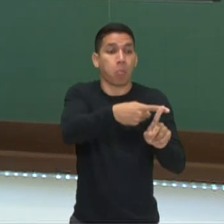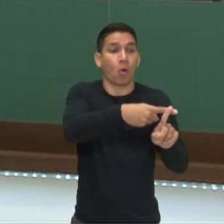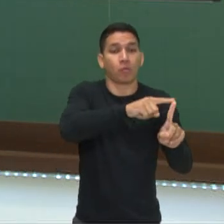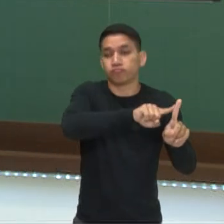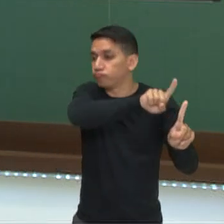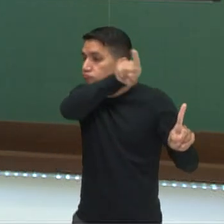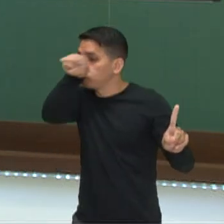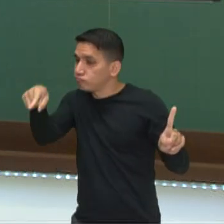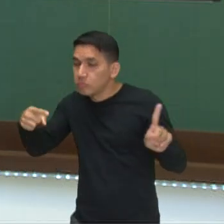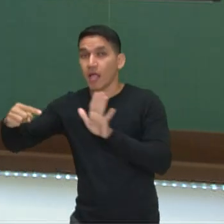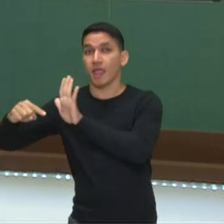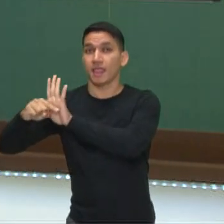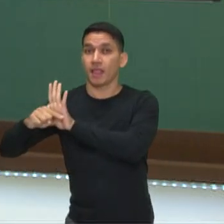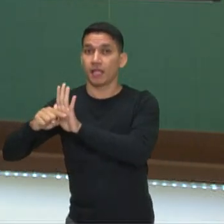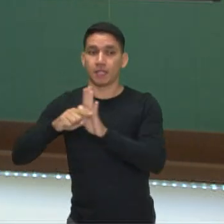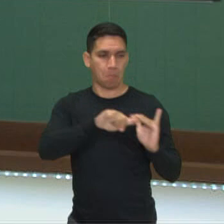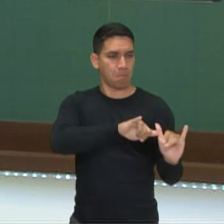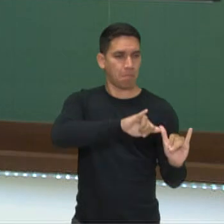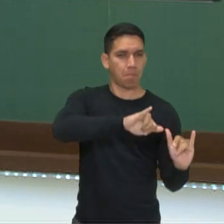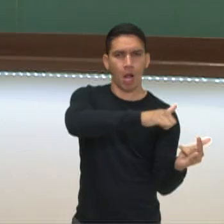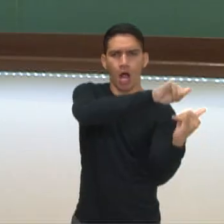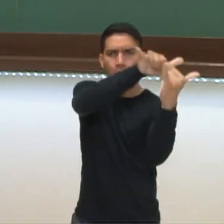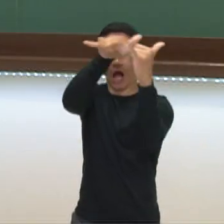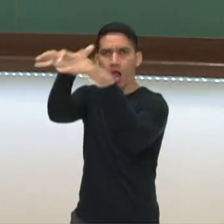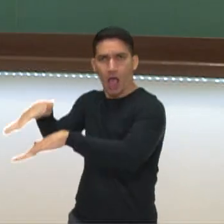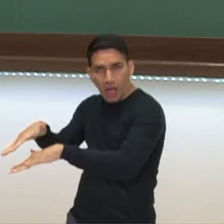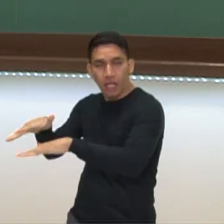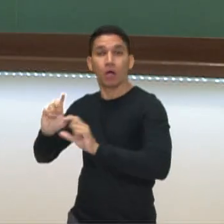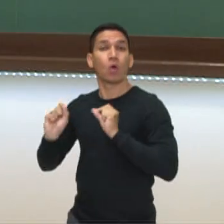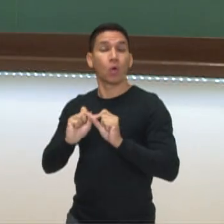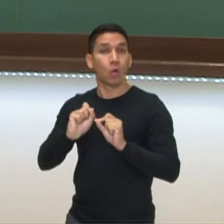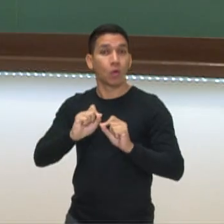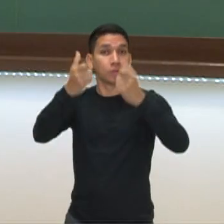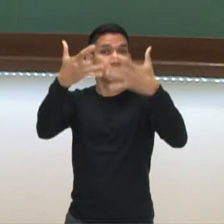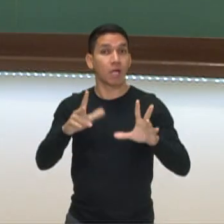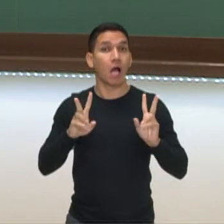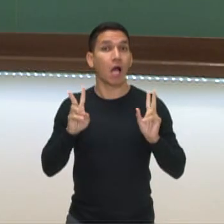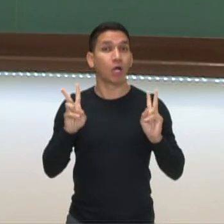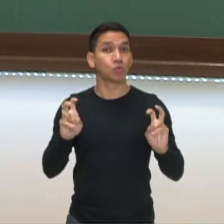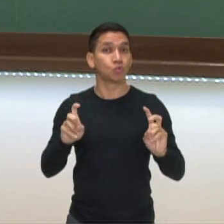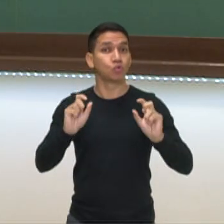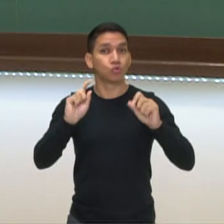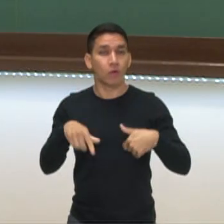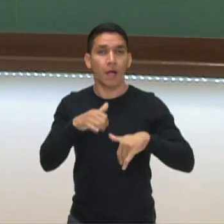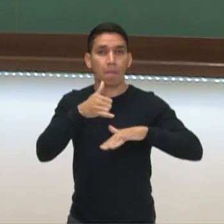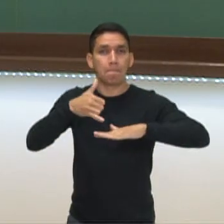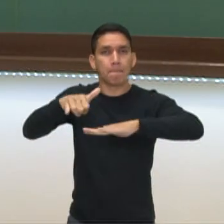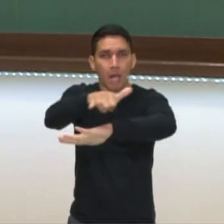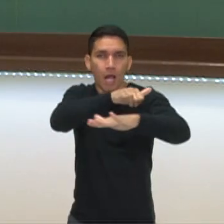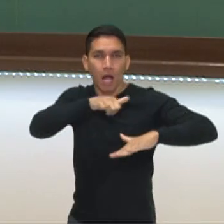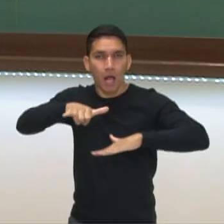para o negativo, quando a gente fala de corrente elétrica